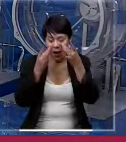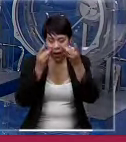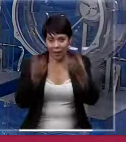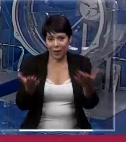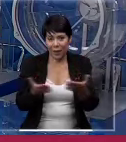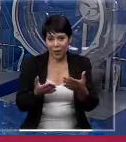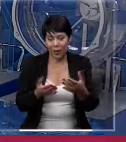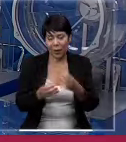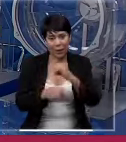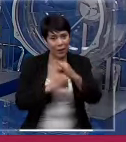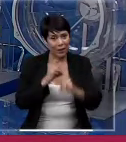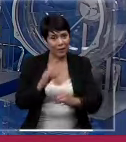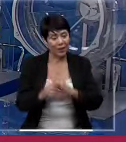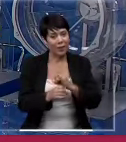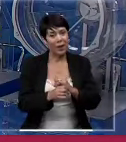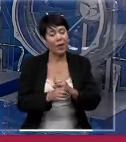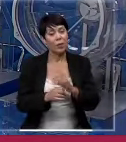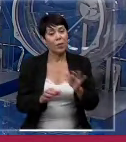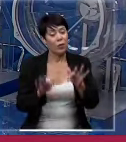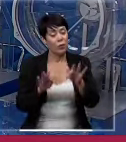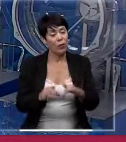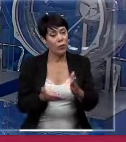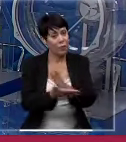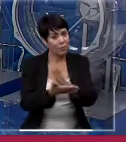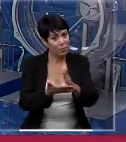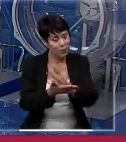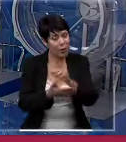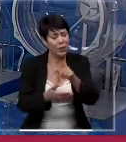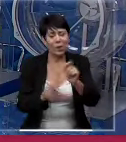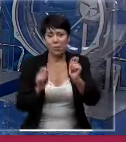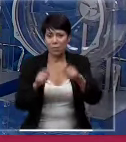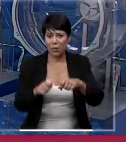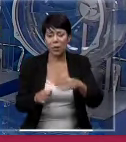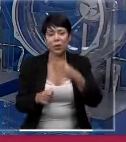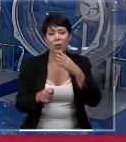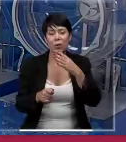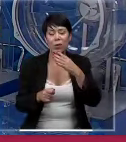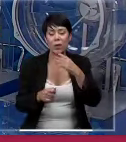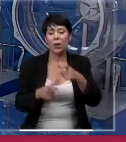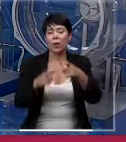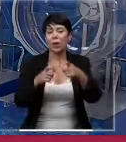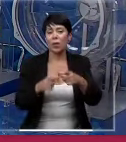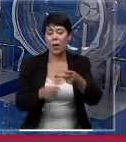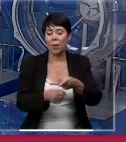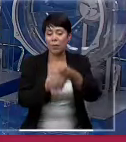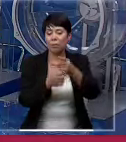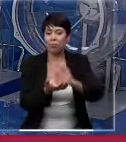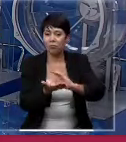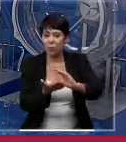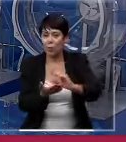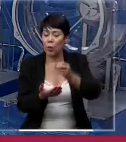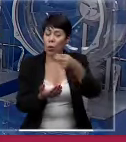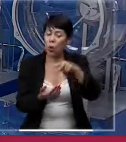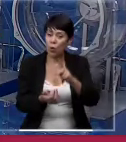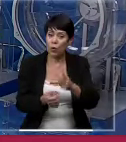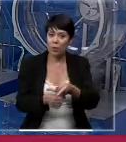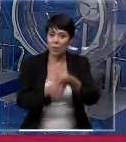atento à página da Caixa na internet. Logo após a apuração, você poderá saber de onde são as apostas vencedoras ou se o prêmio